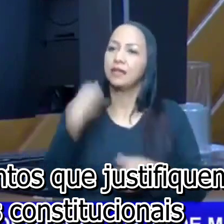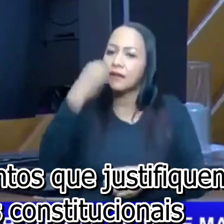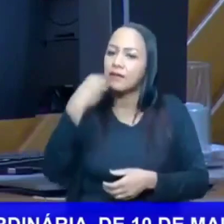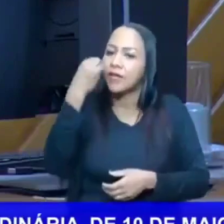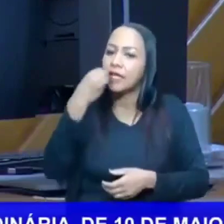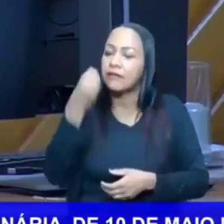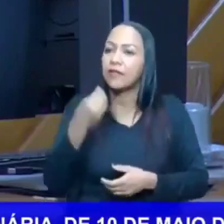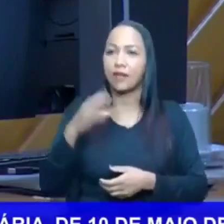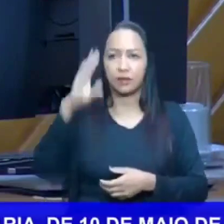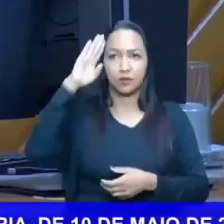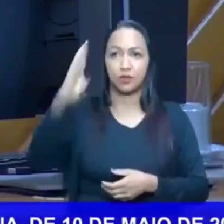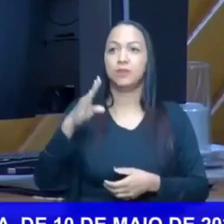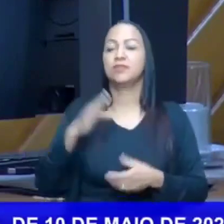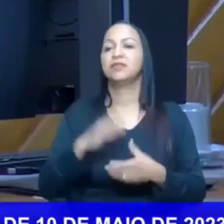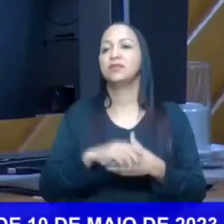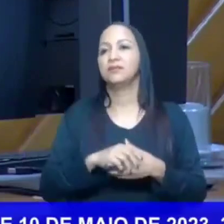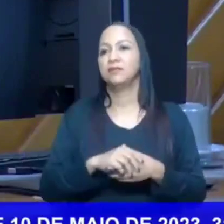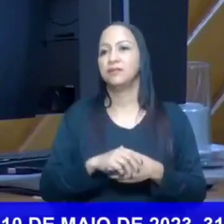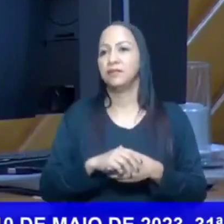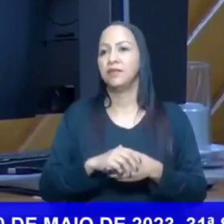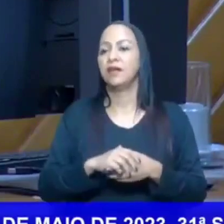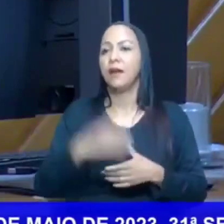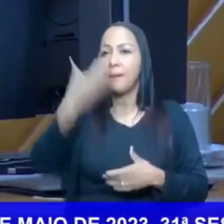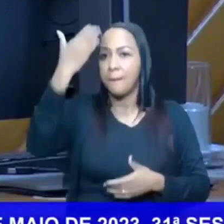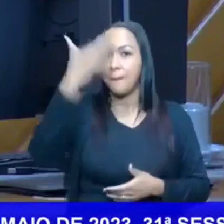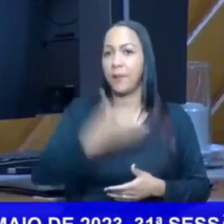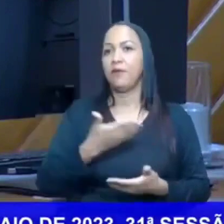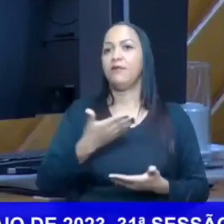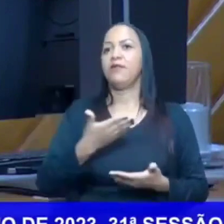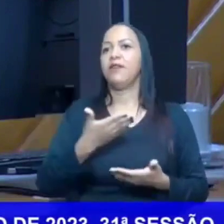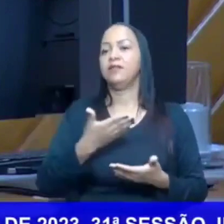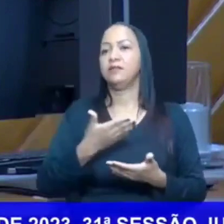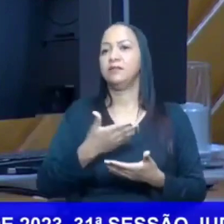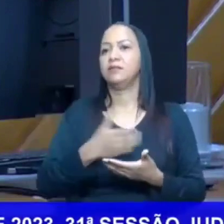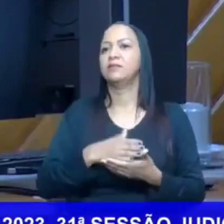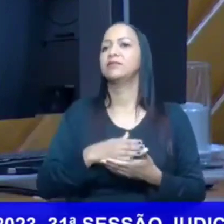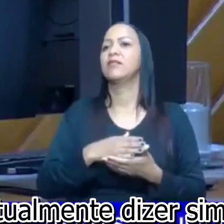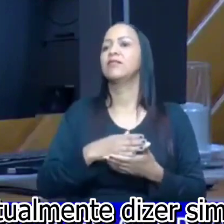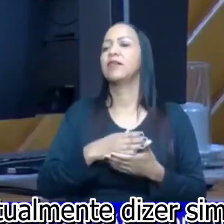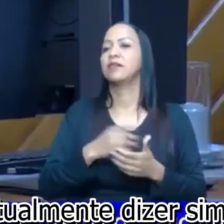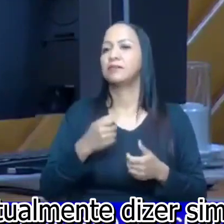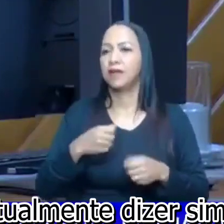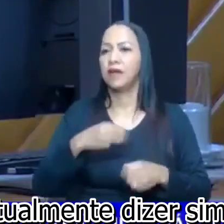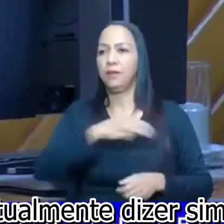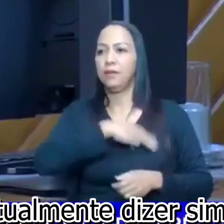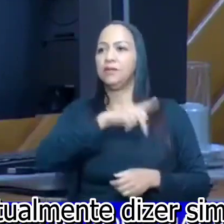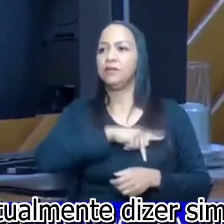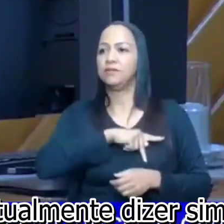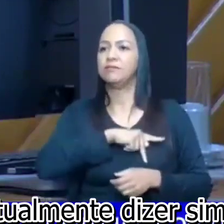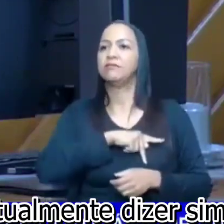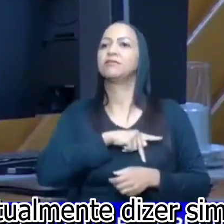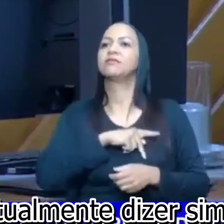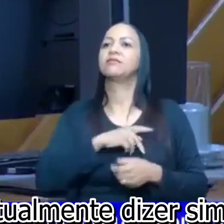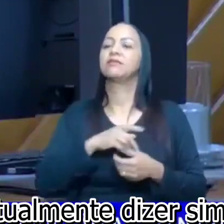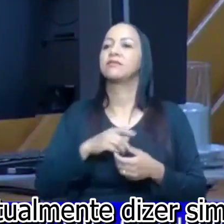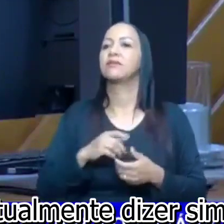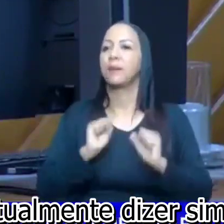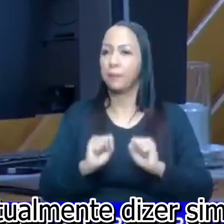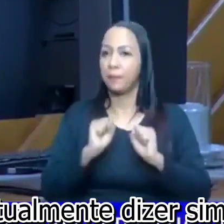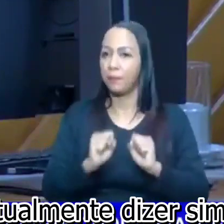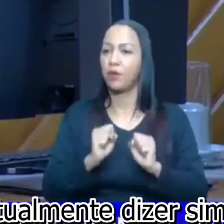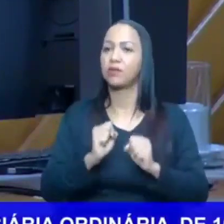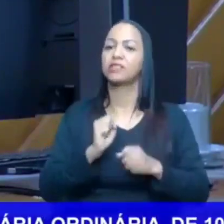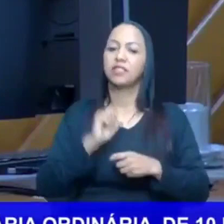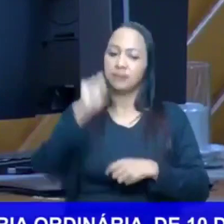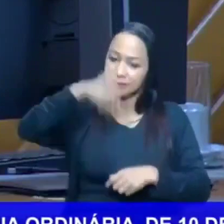princípios constitucionais. É isso. Provados esses elementos, o Ministério Público, por óbvio, vai se debruçar e pode eventualmente